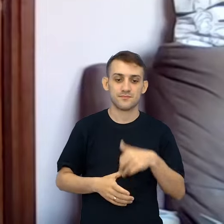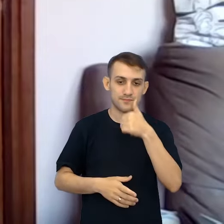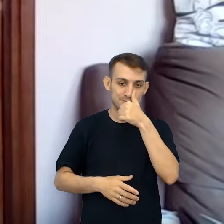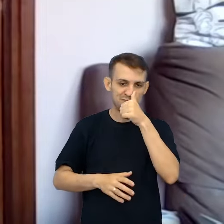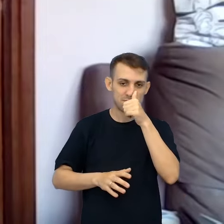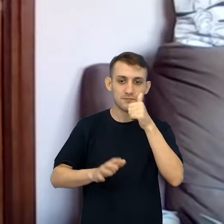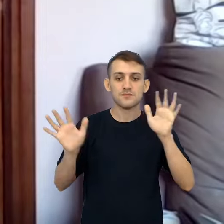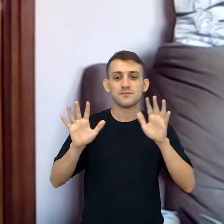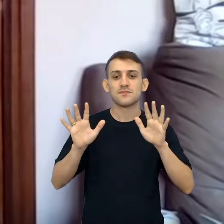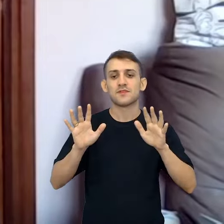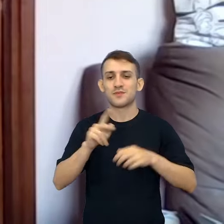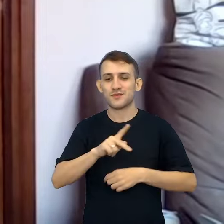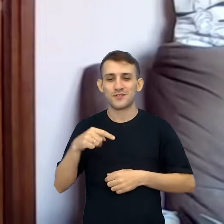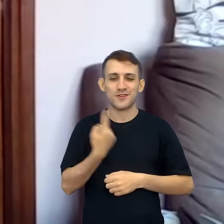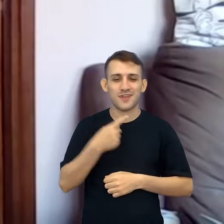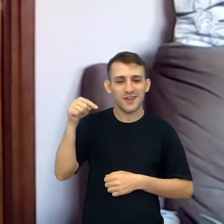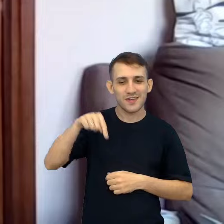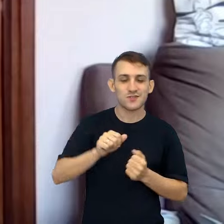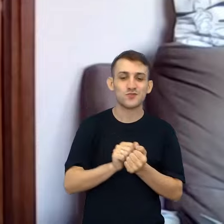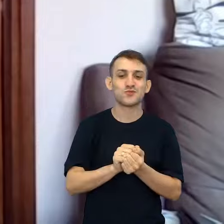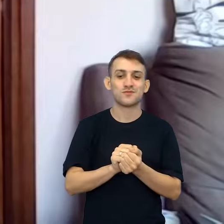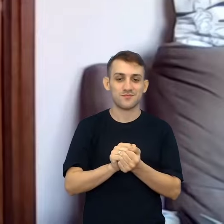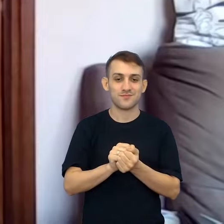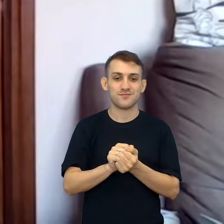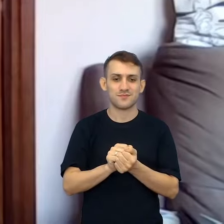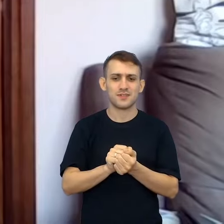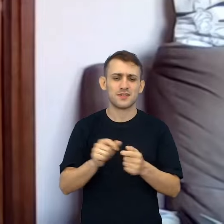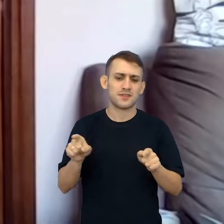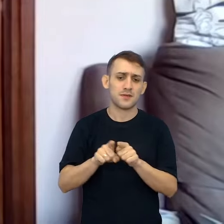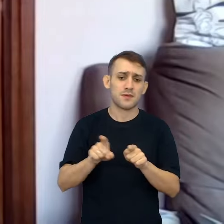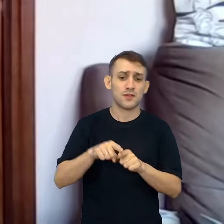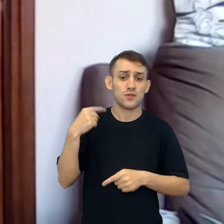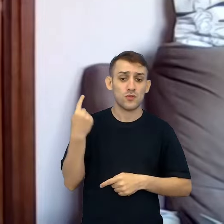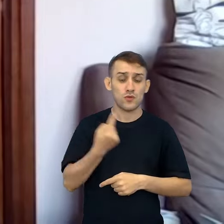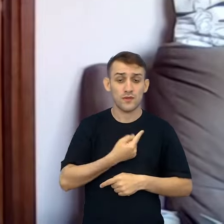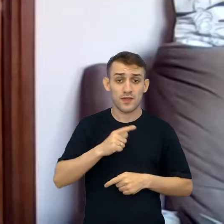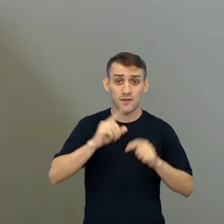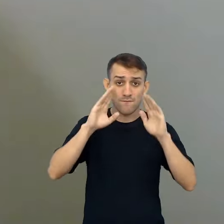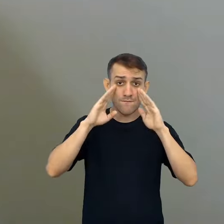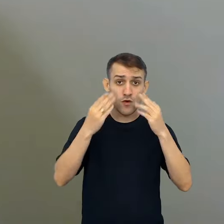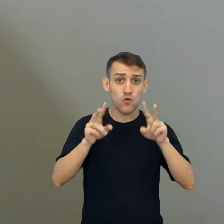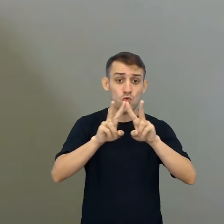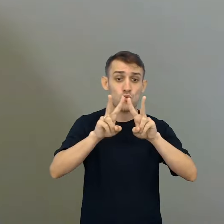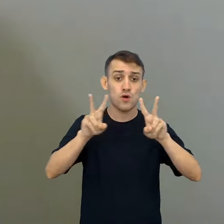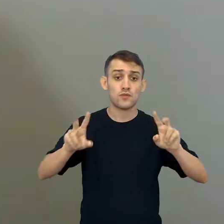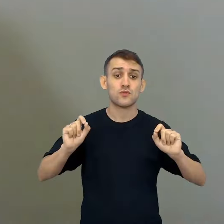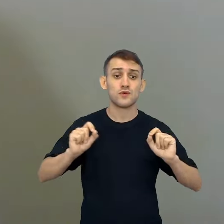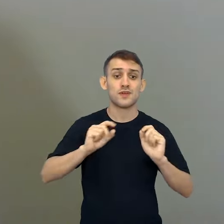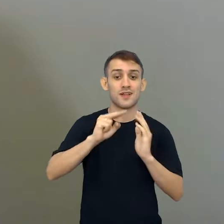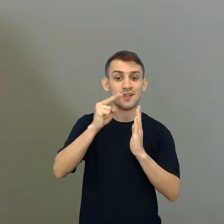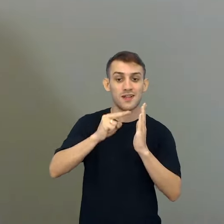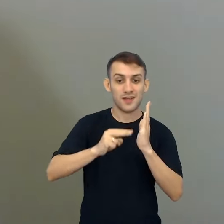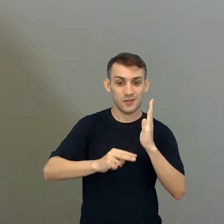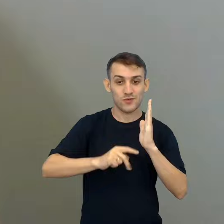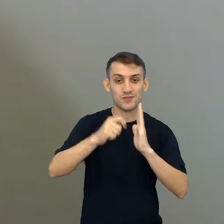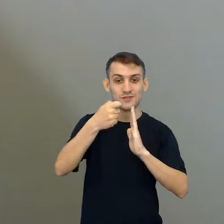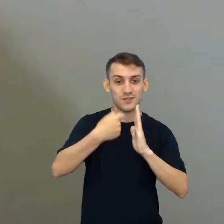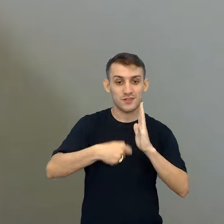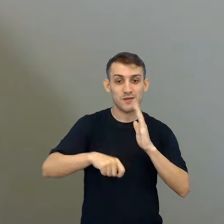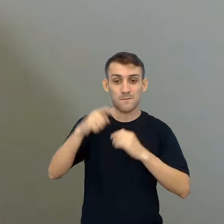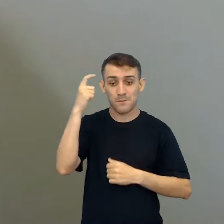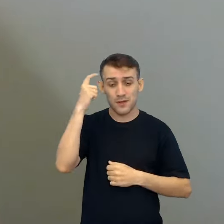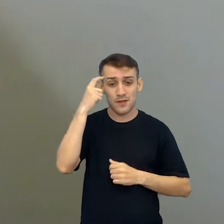Rosana, Vanuzzi também, estamos aqui. E vamos também ter por foco aqui o tema central, leitura e escrita, pensando